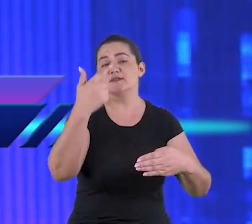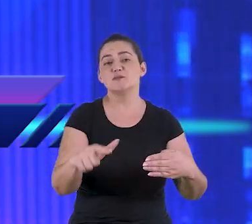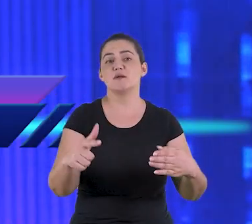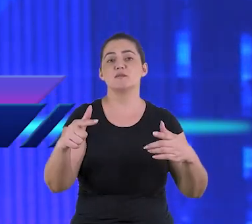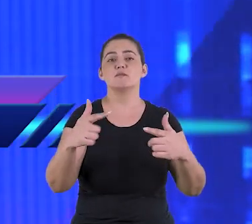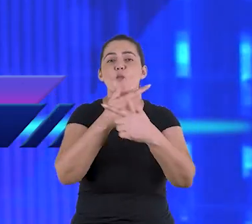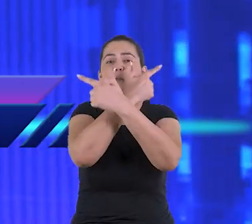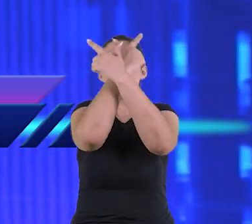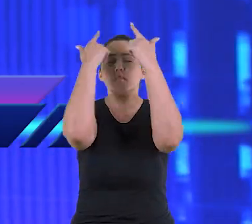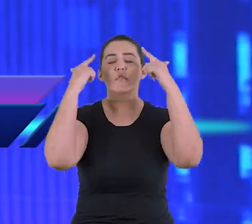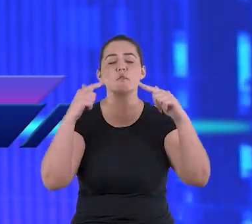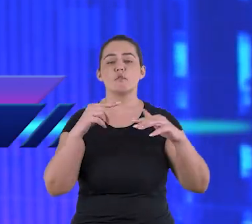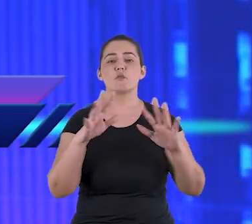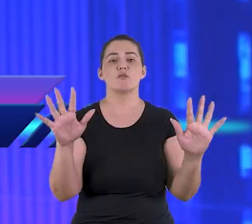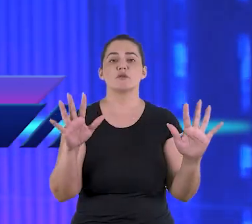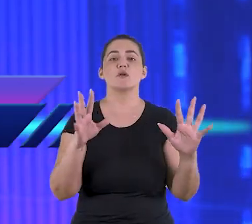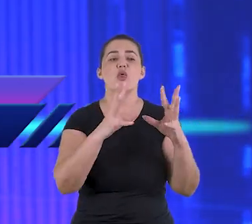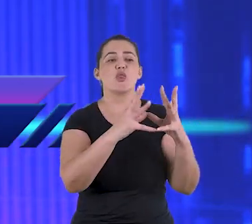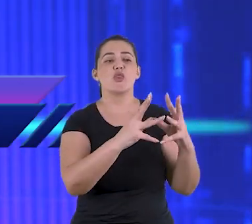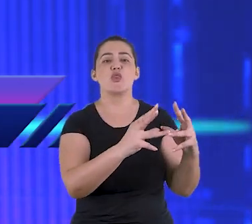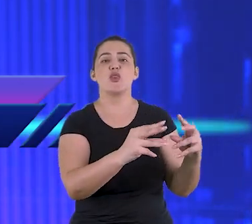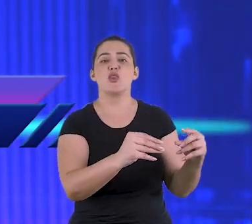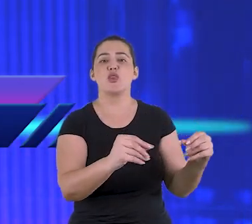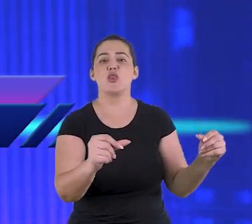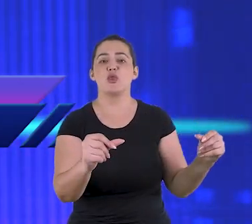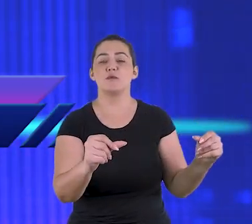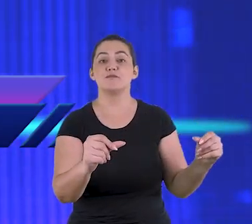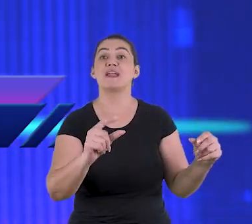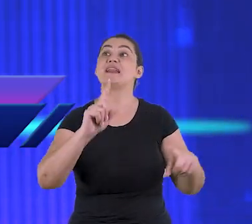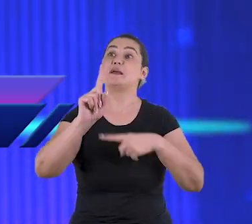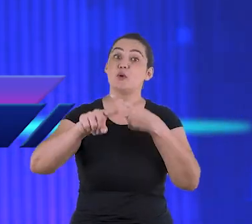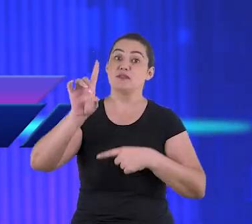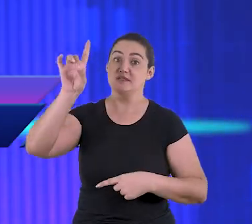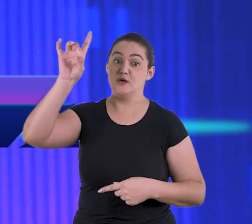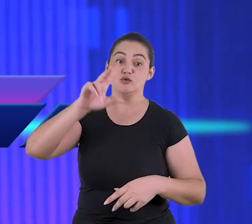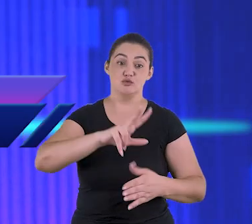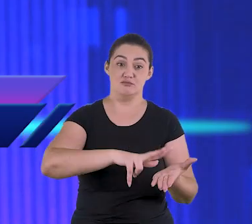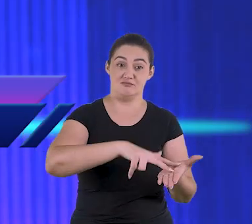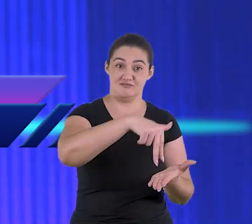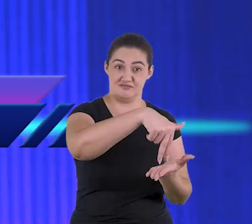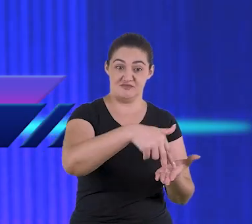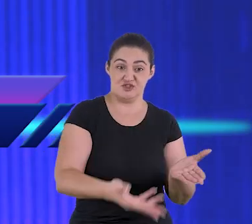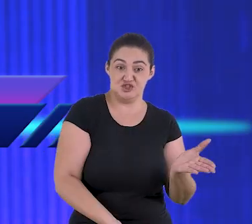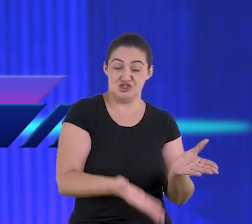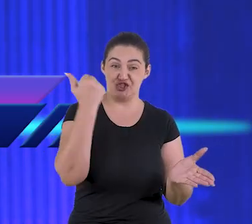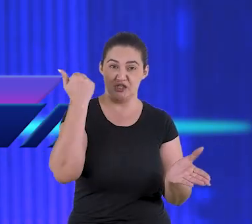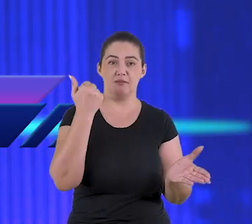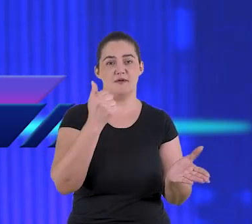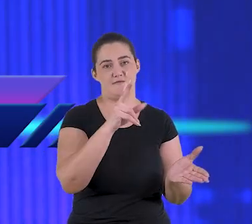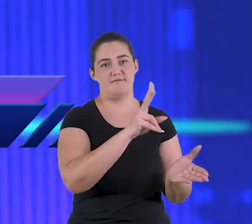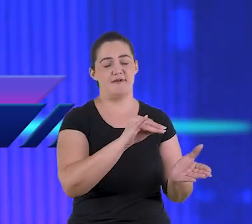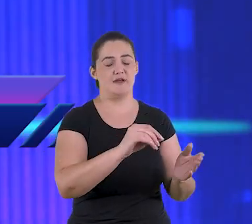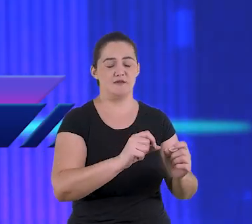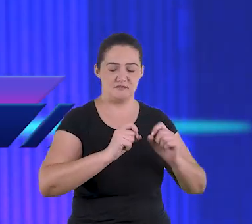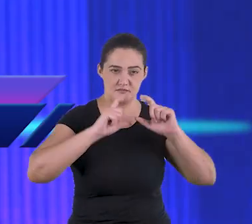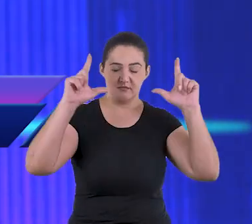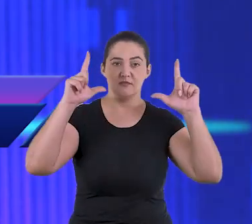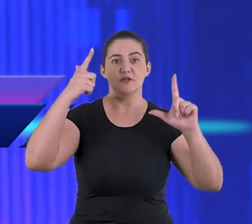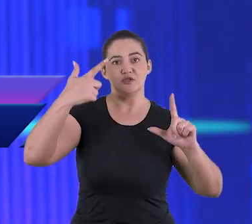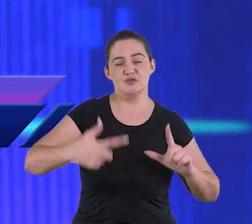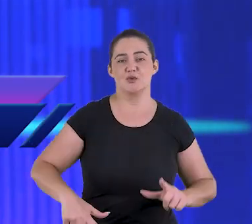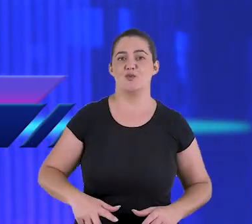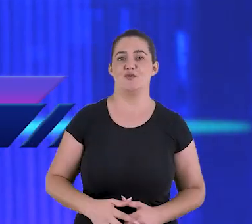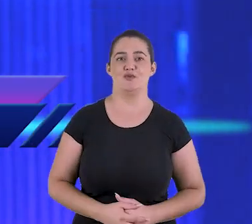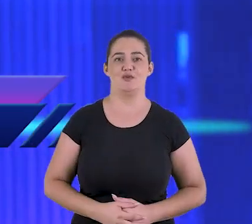das suas batalhas desta vida, fecharam os olhos uma última vez, como um piscar de olhos. E quando abrirem,